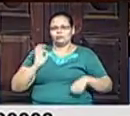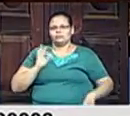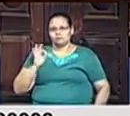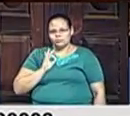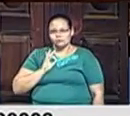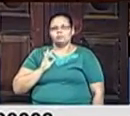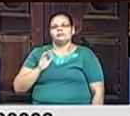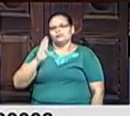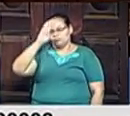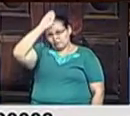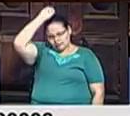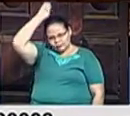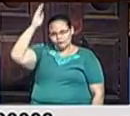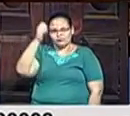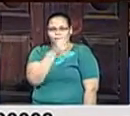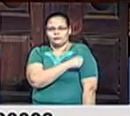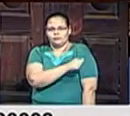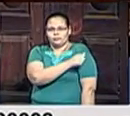bombeiros, enfermeiros,